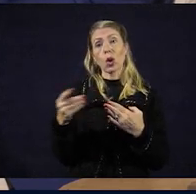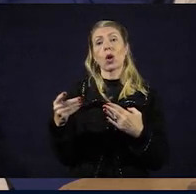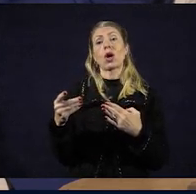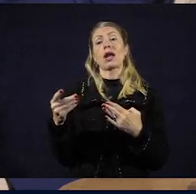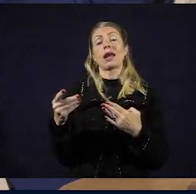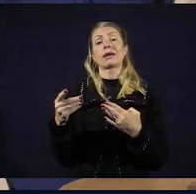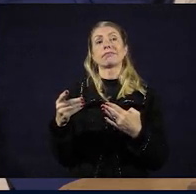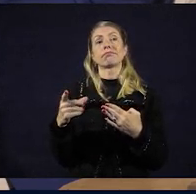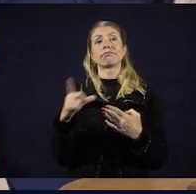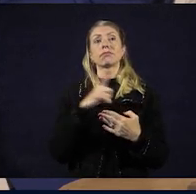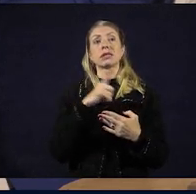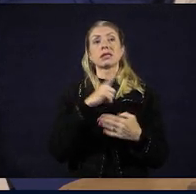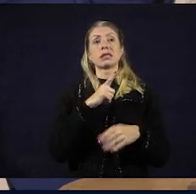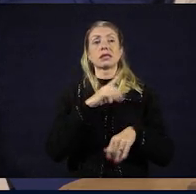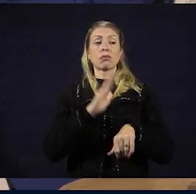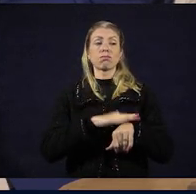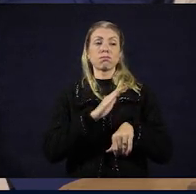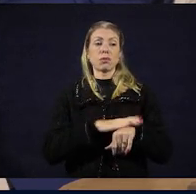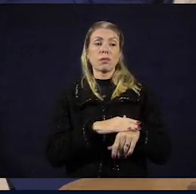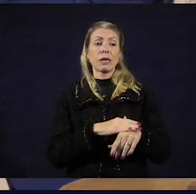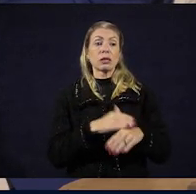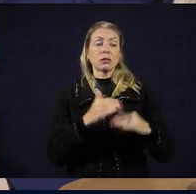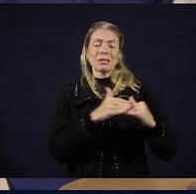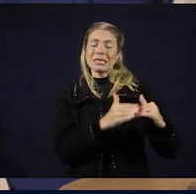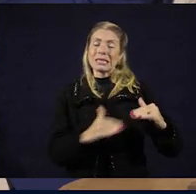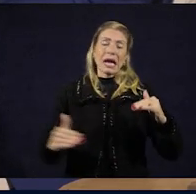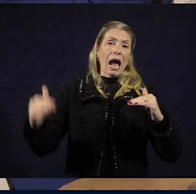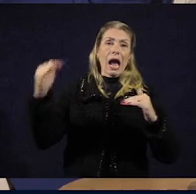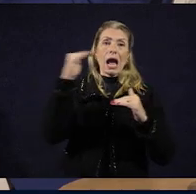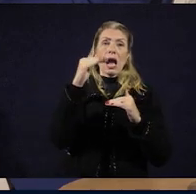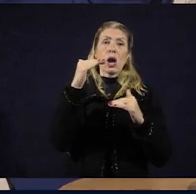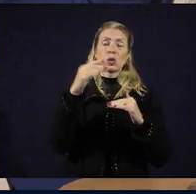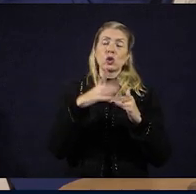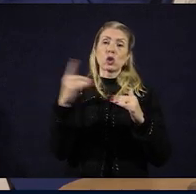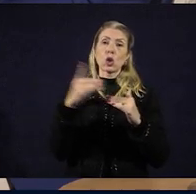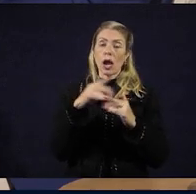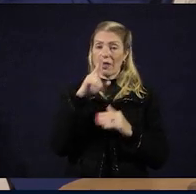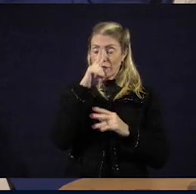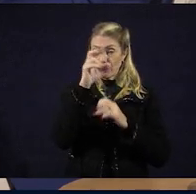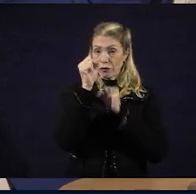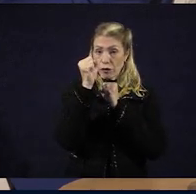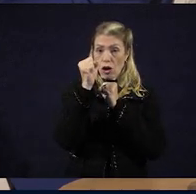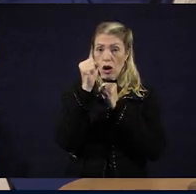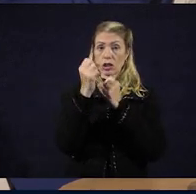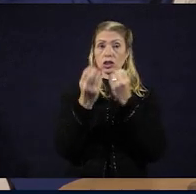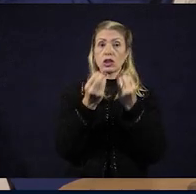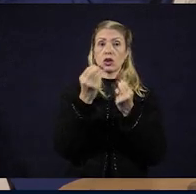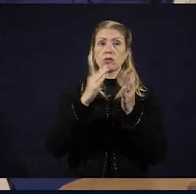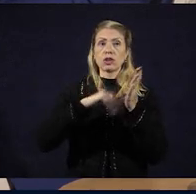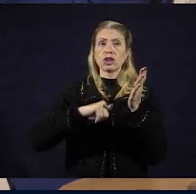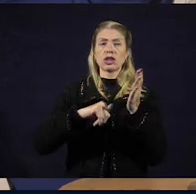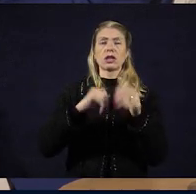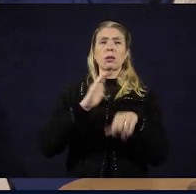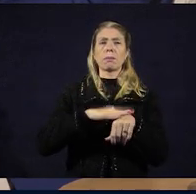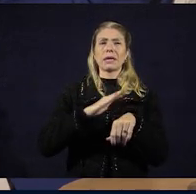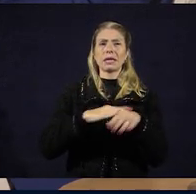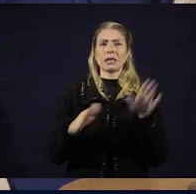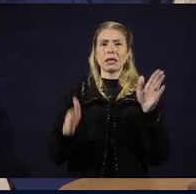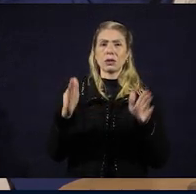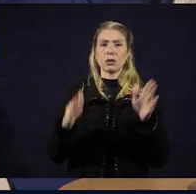seu no seu ponto mais alto de ser um movimento do dólar forte que se a gente tirar ali o período de 2017